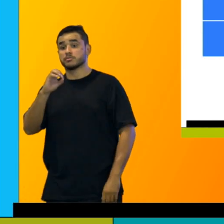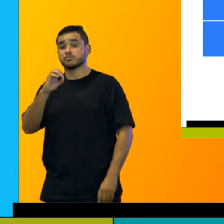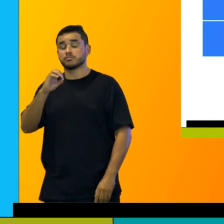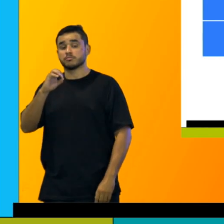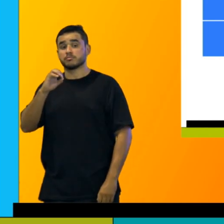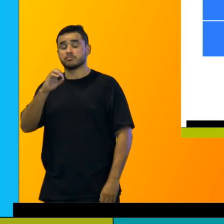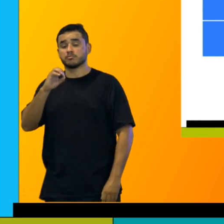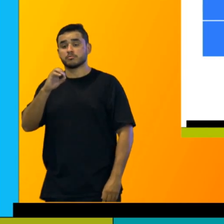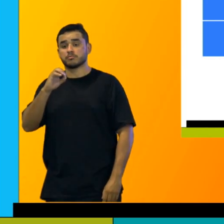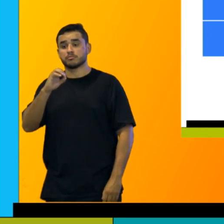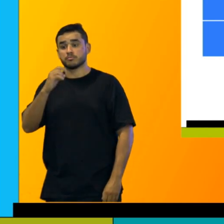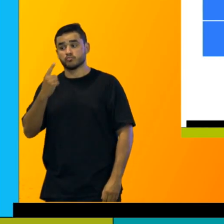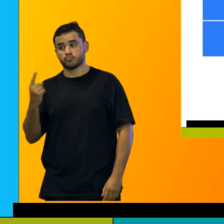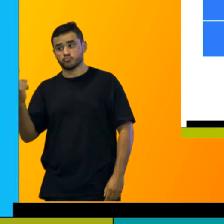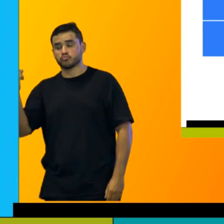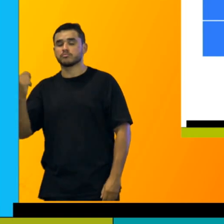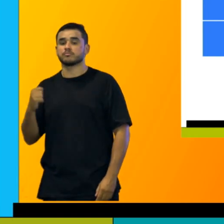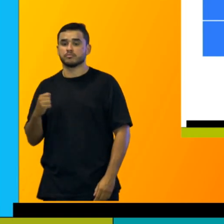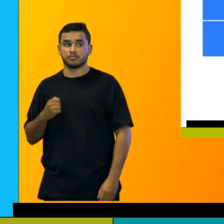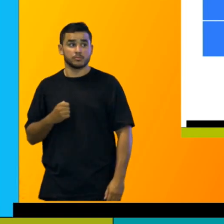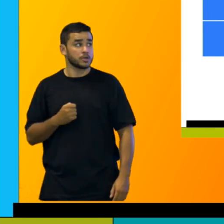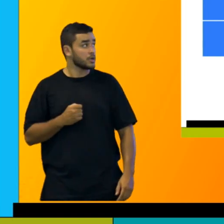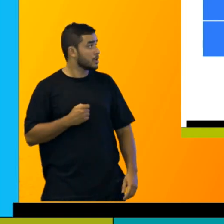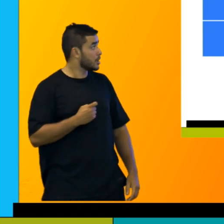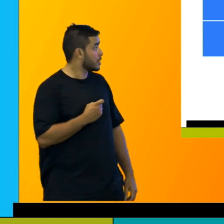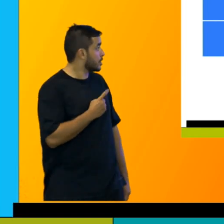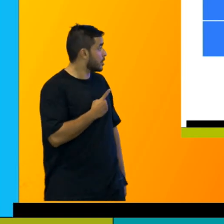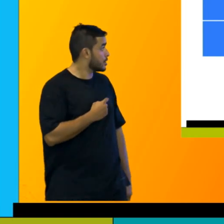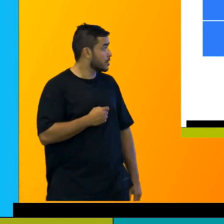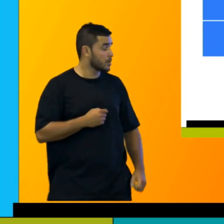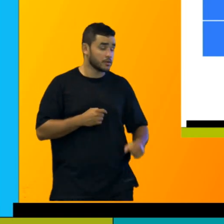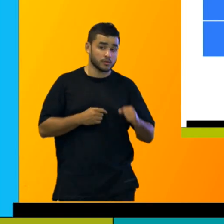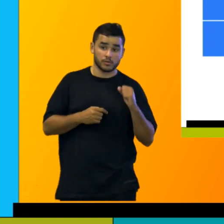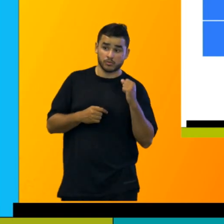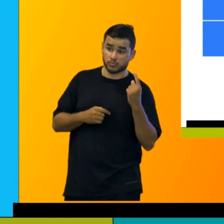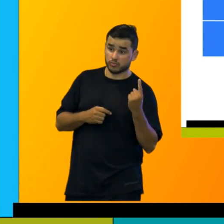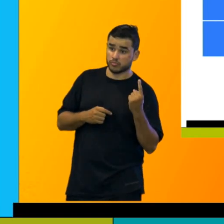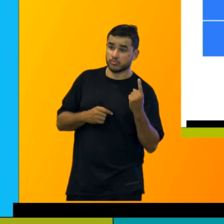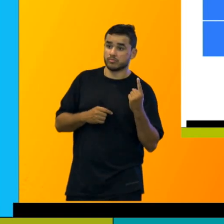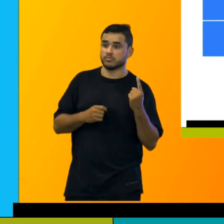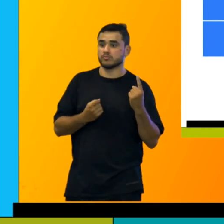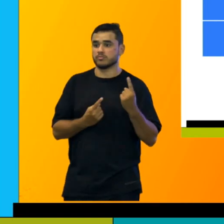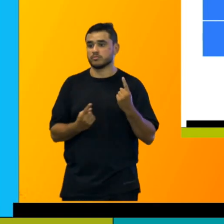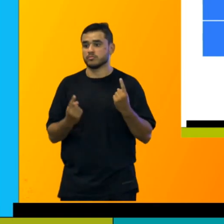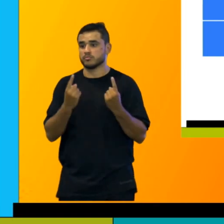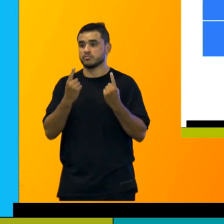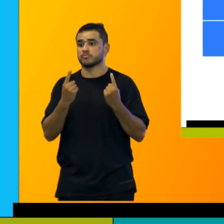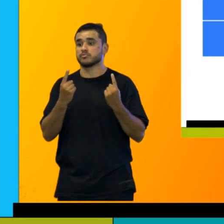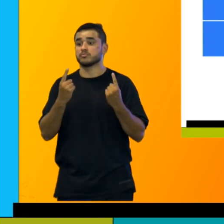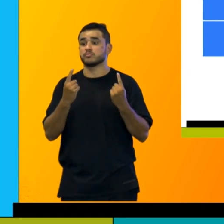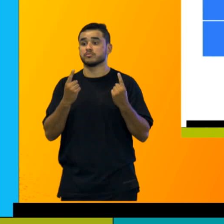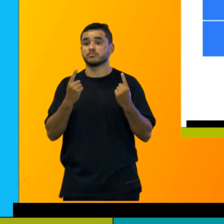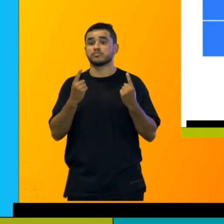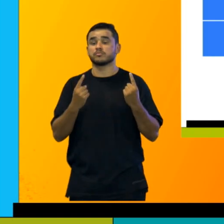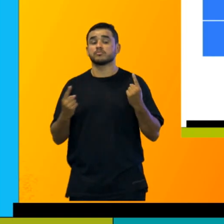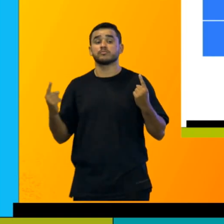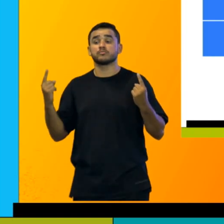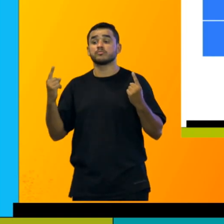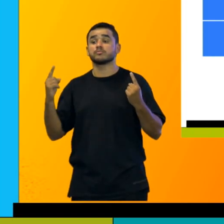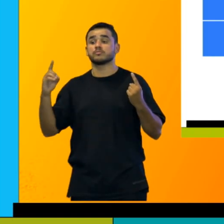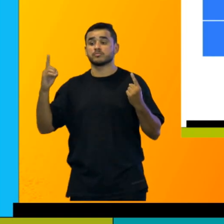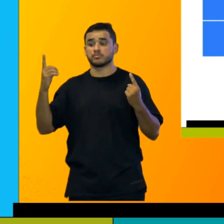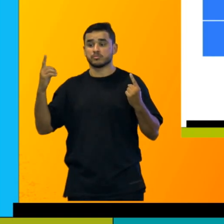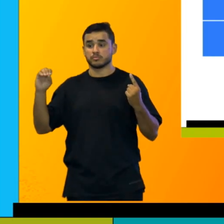0? 1. Agora vem o perigo. Se o A for 1 e o B for 1, quanto é 1 mais